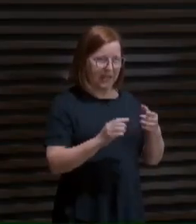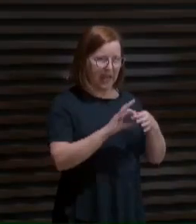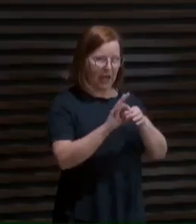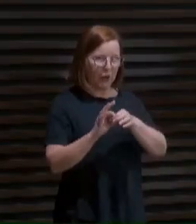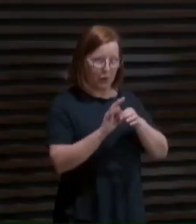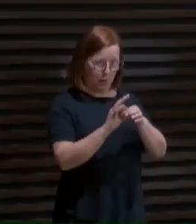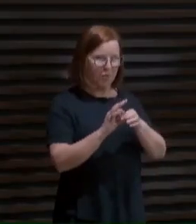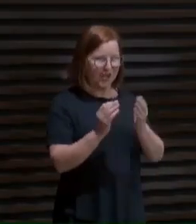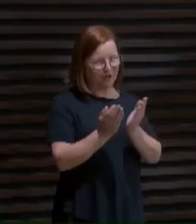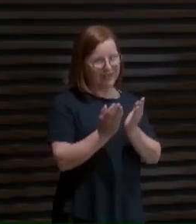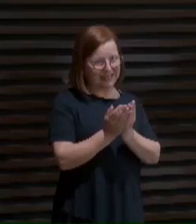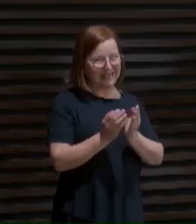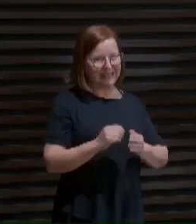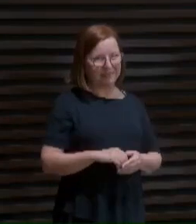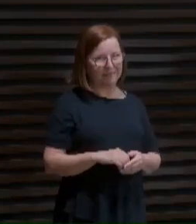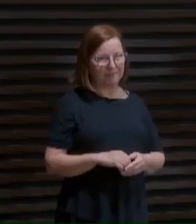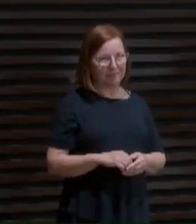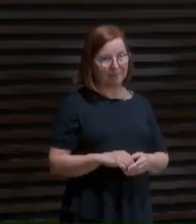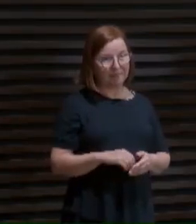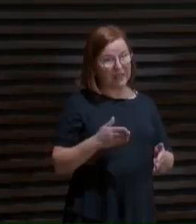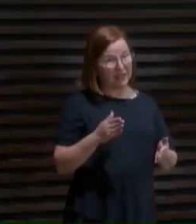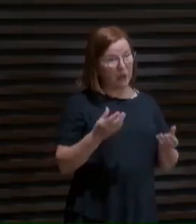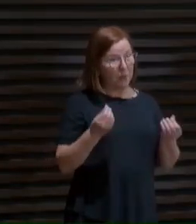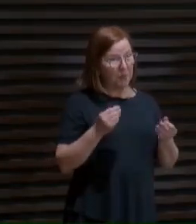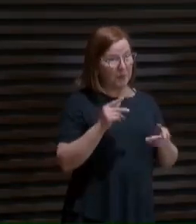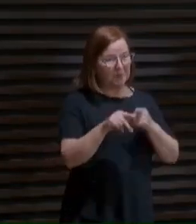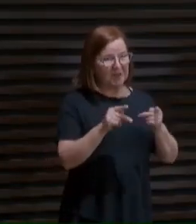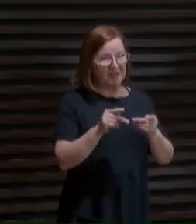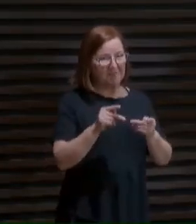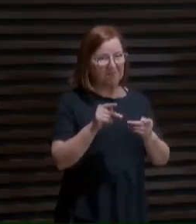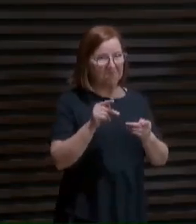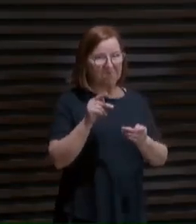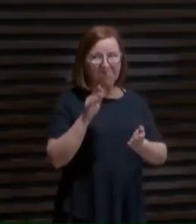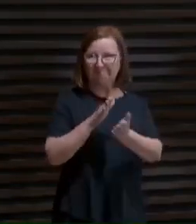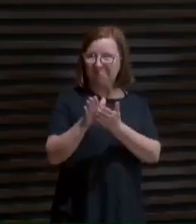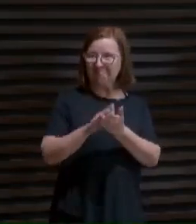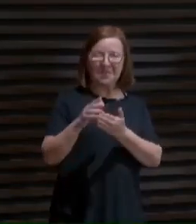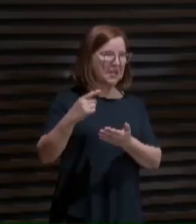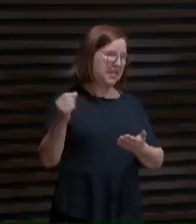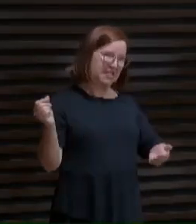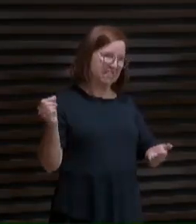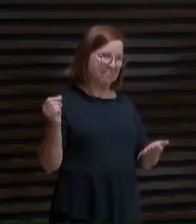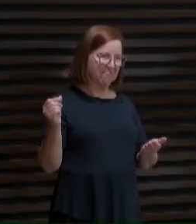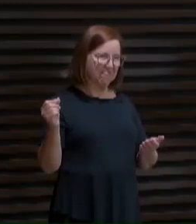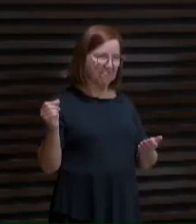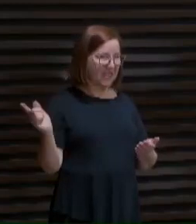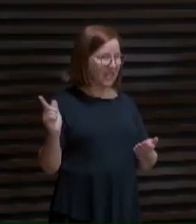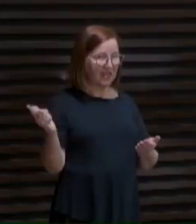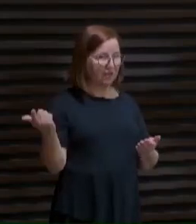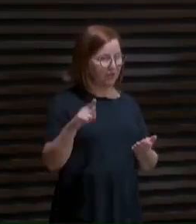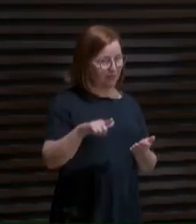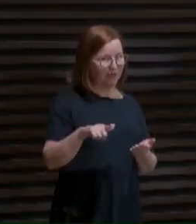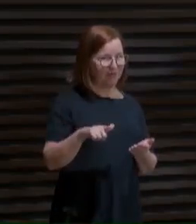Muita gente escafedeu-se nesse período aí e está sofrendo que só sovaco de